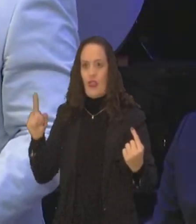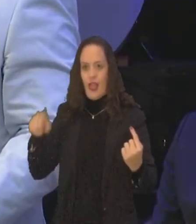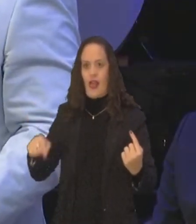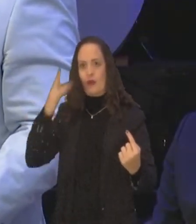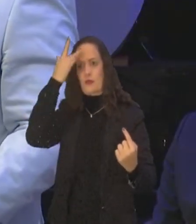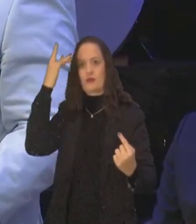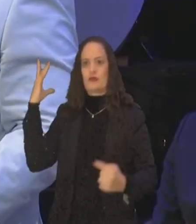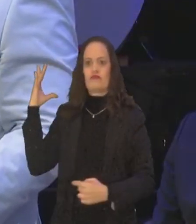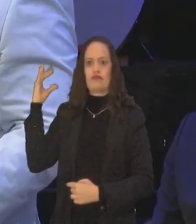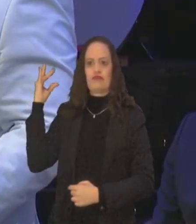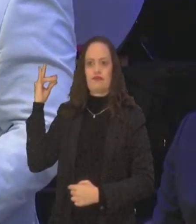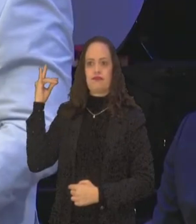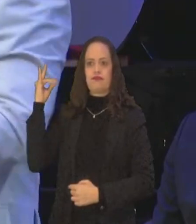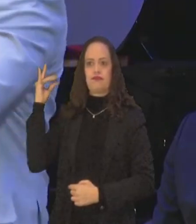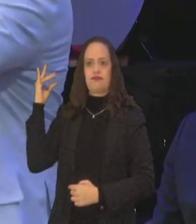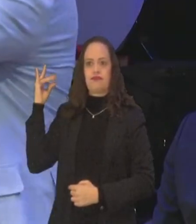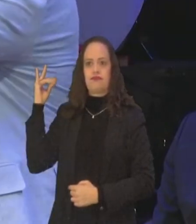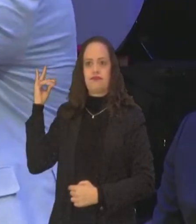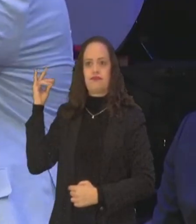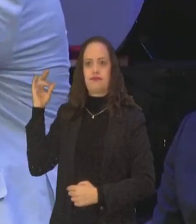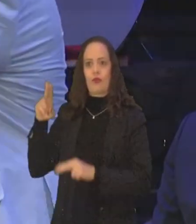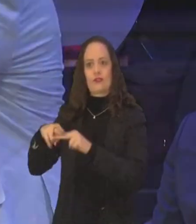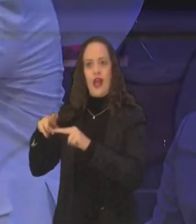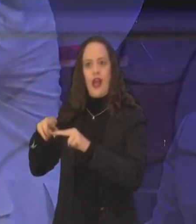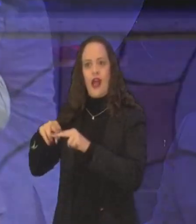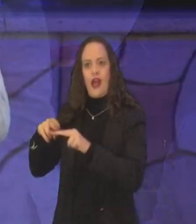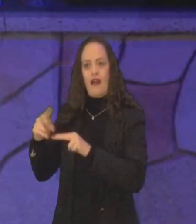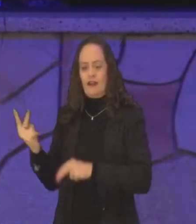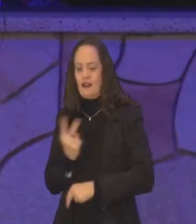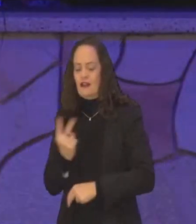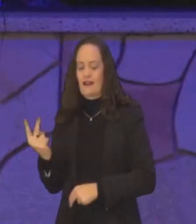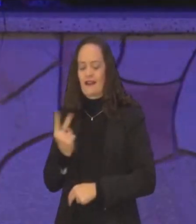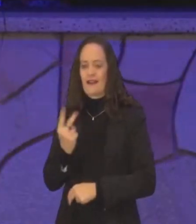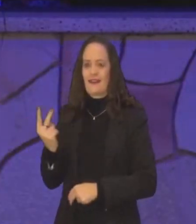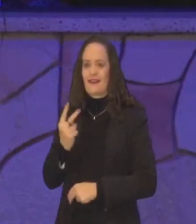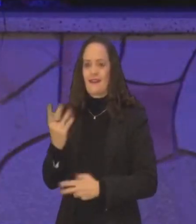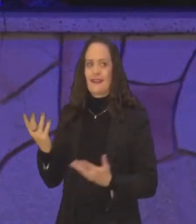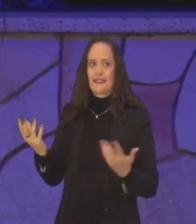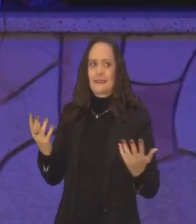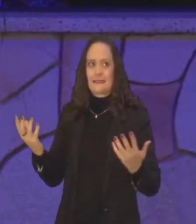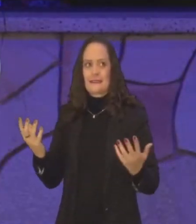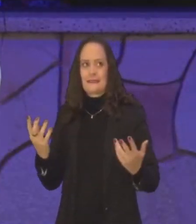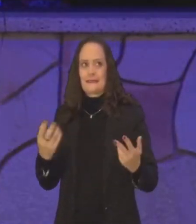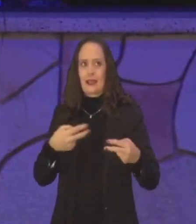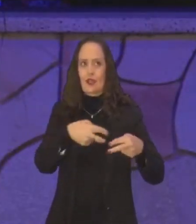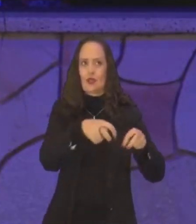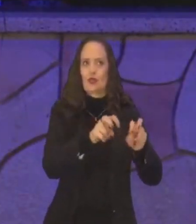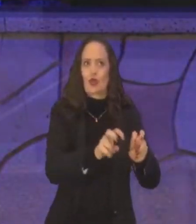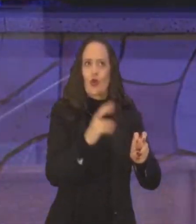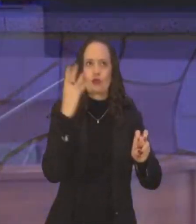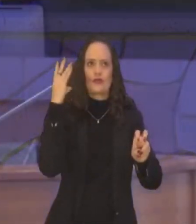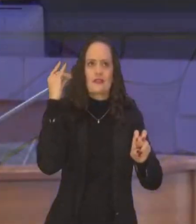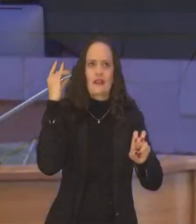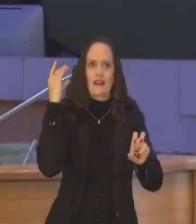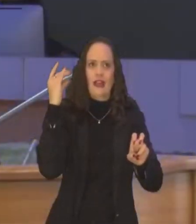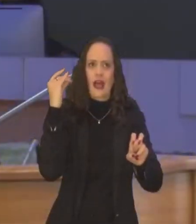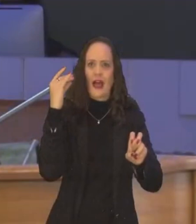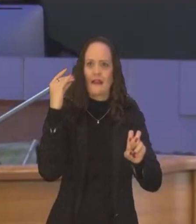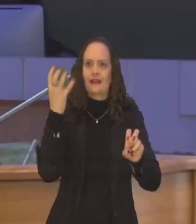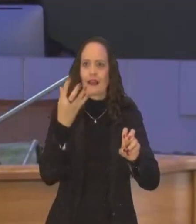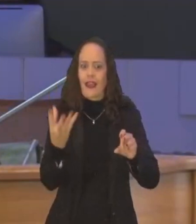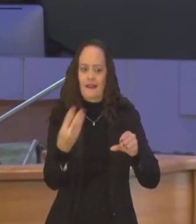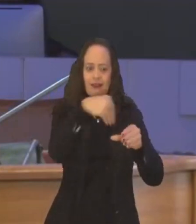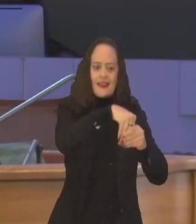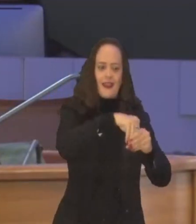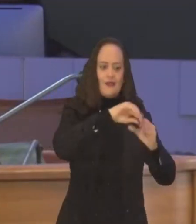tempo, que incorporaram essa ideia de trono de Satanás, querendo colocar dentro da igreja de